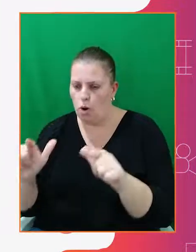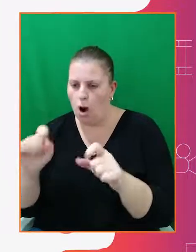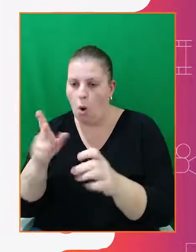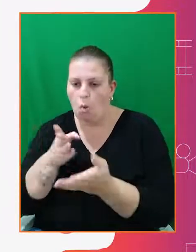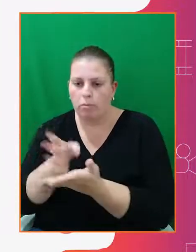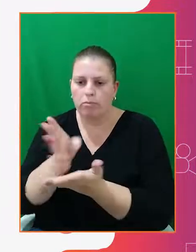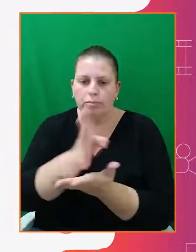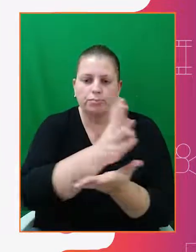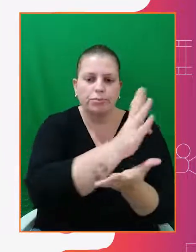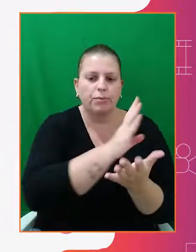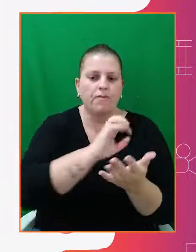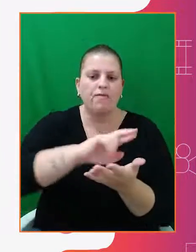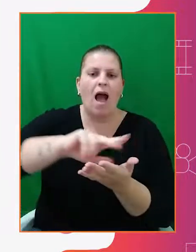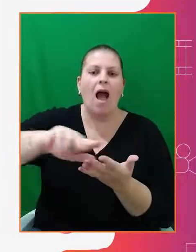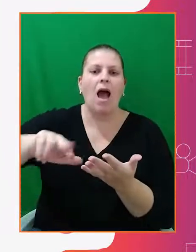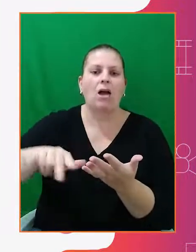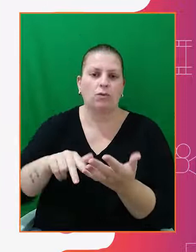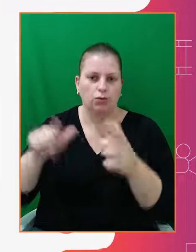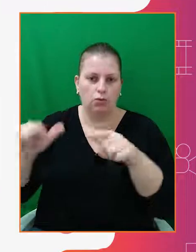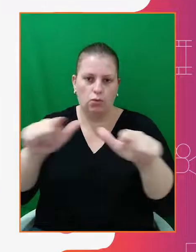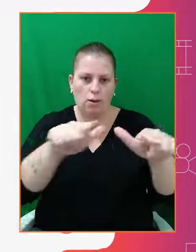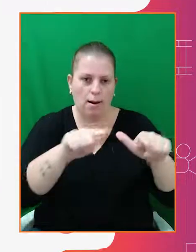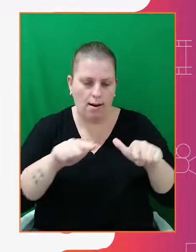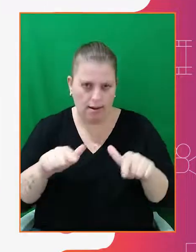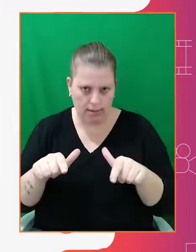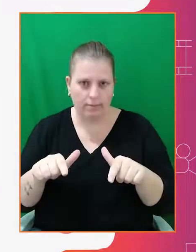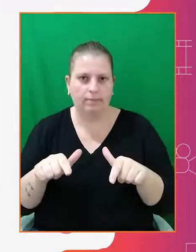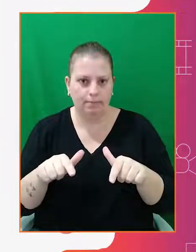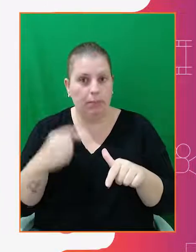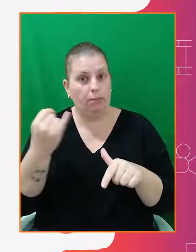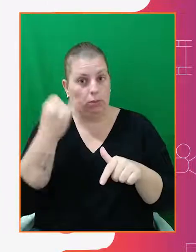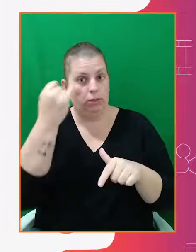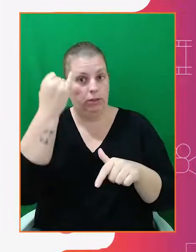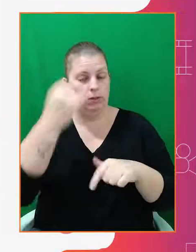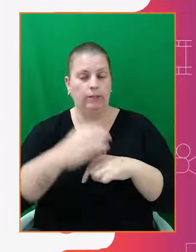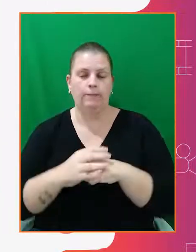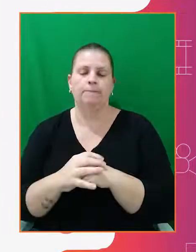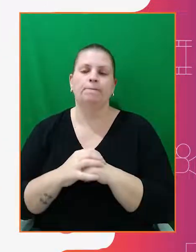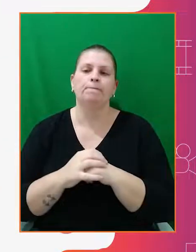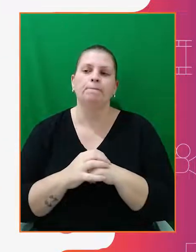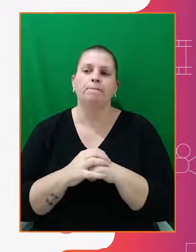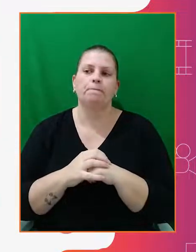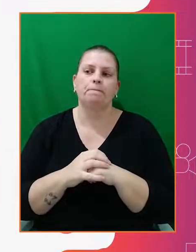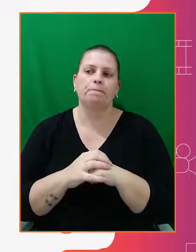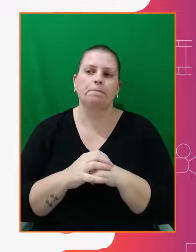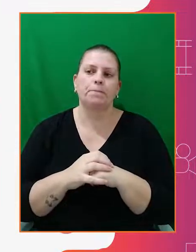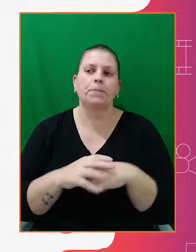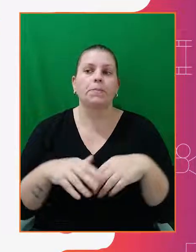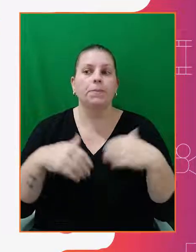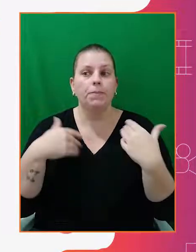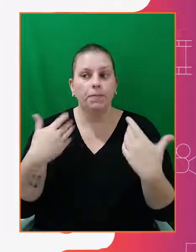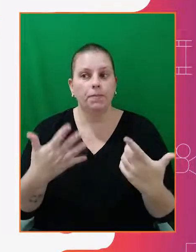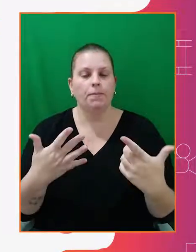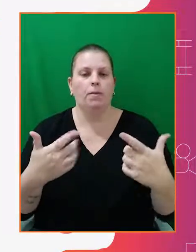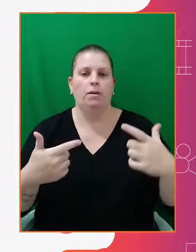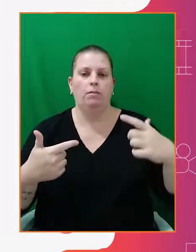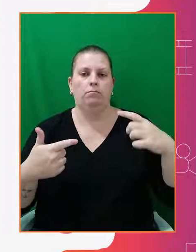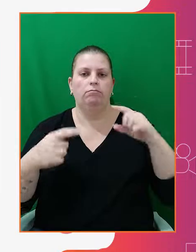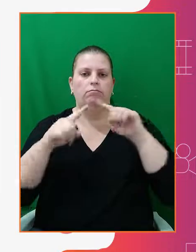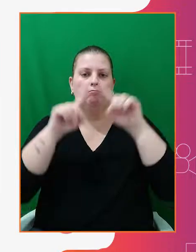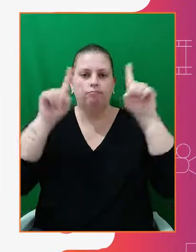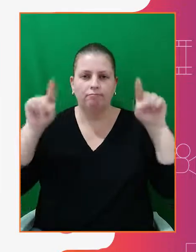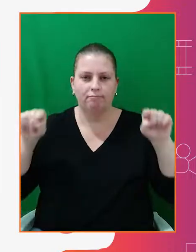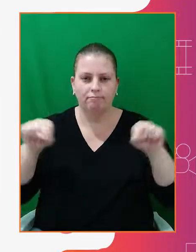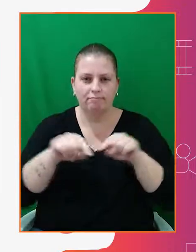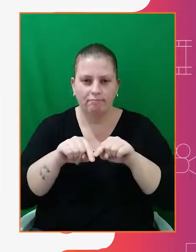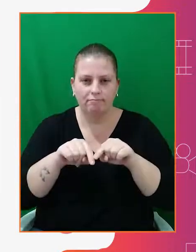ela vai ter multidestinos, se faz importante para pensar no desenvolvimento do storyboard. As noções de enquadramento são